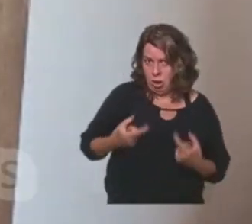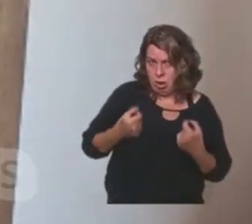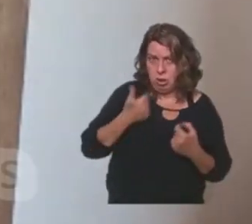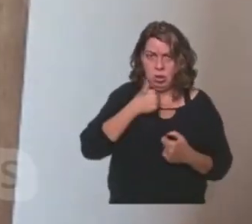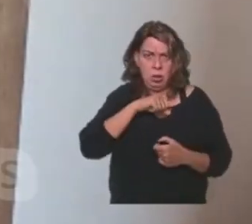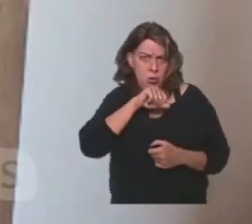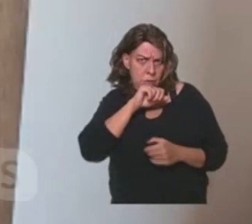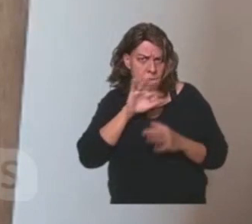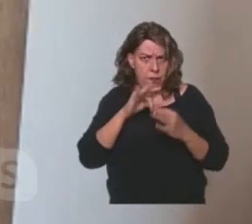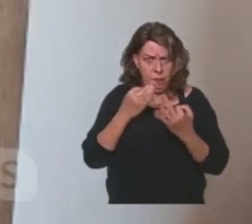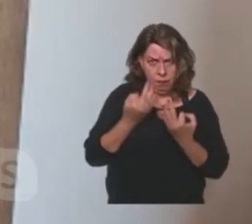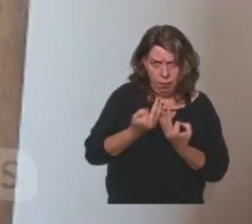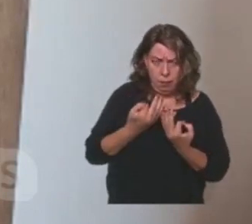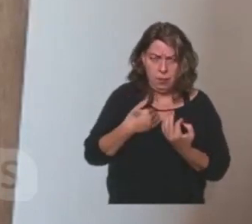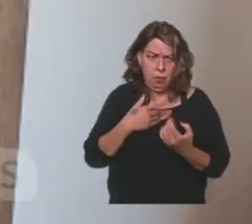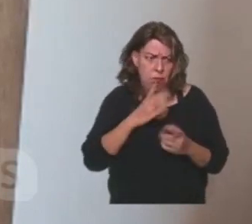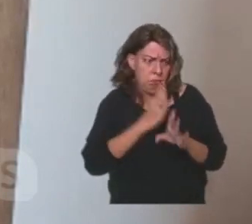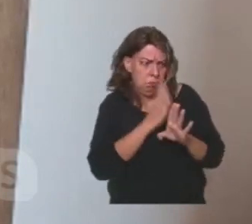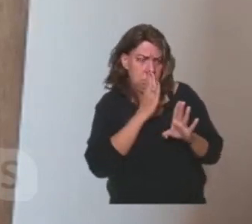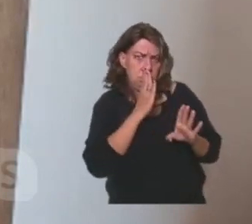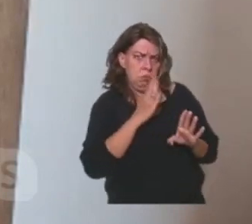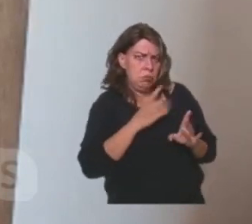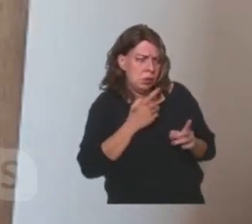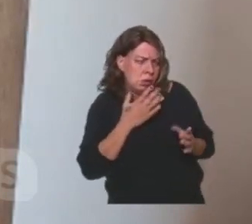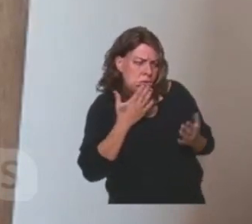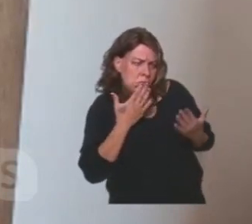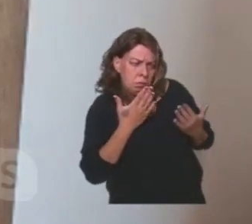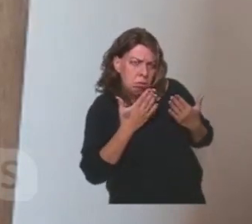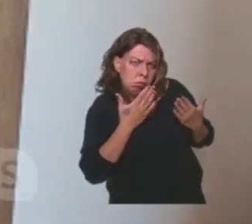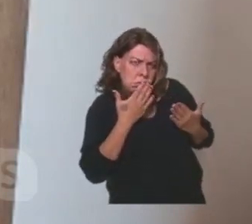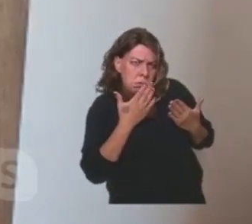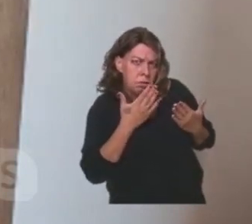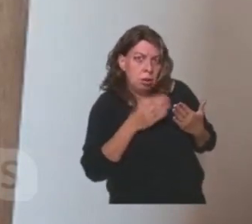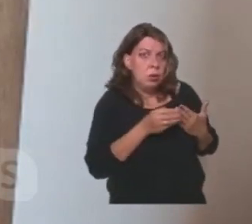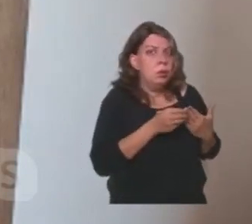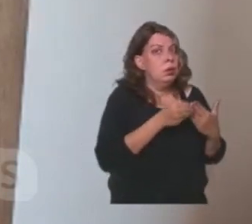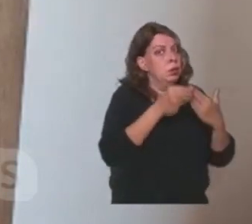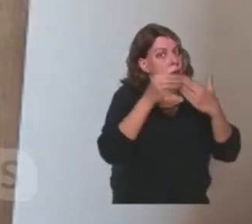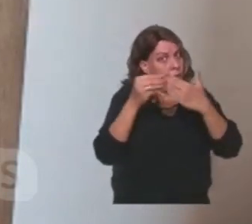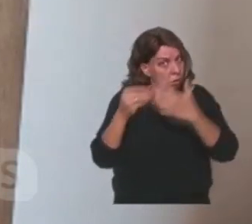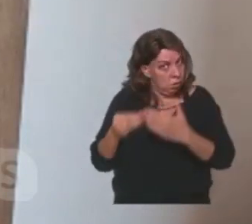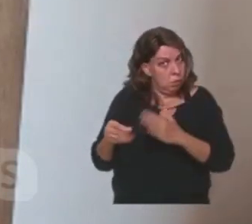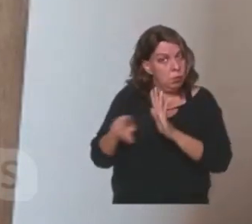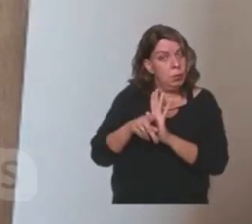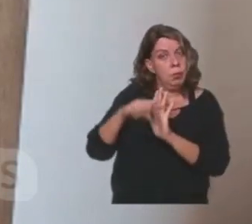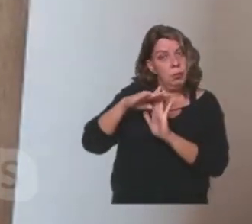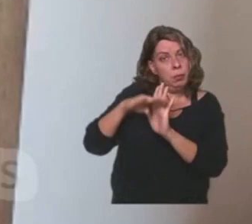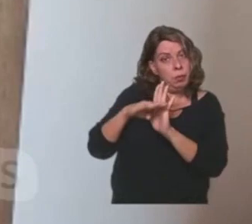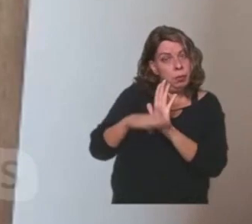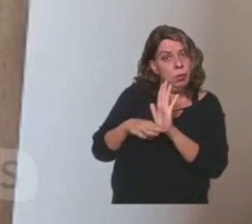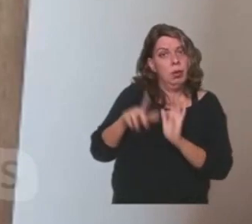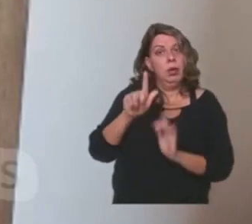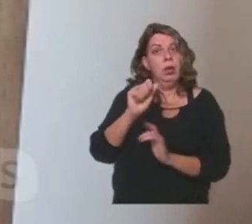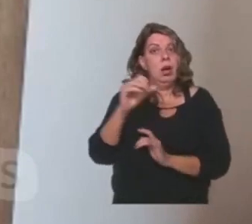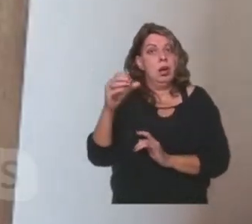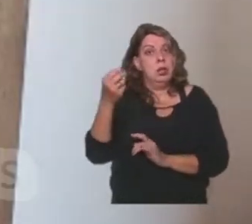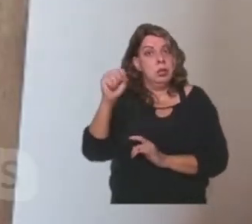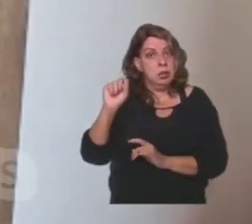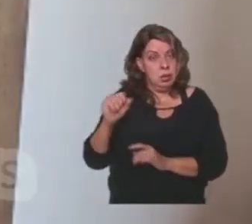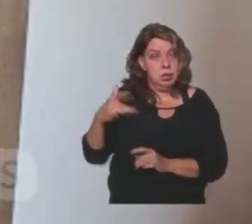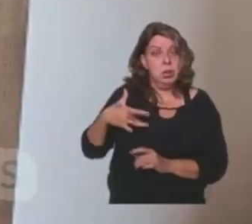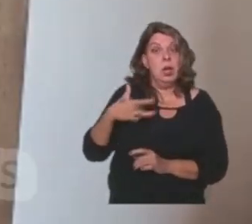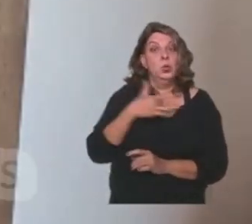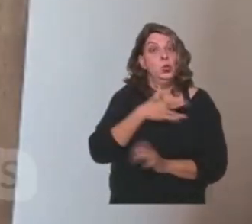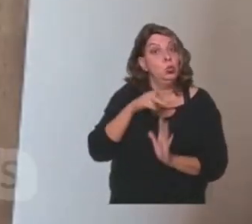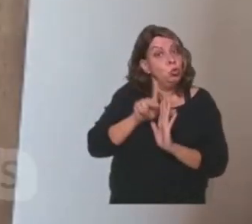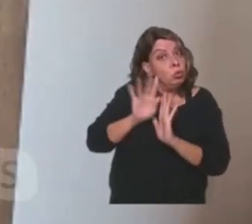a unidade básica suspeitou, então pode estar encaminhando essa criança para o programa do GAC, GAC Saúde, e aí a gente faz